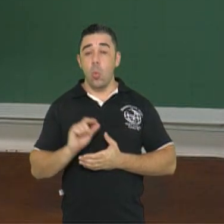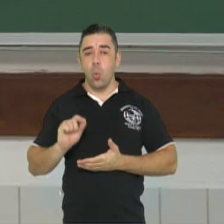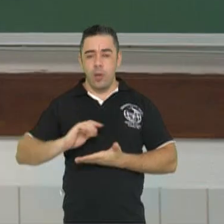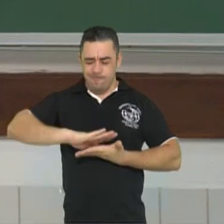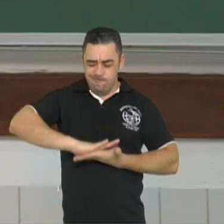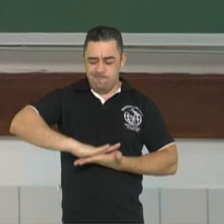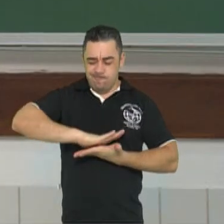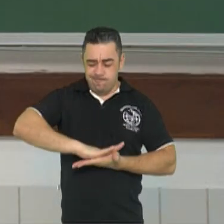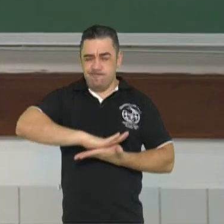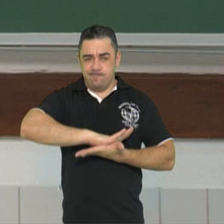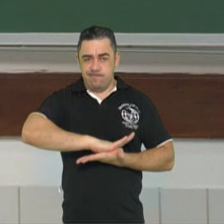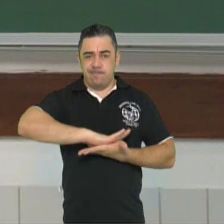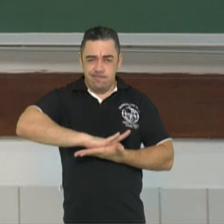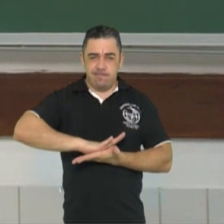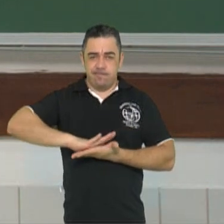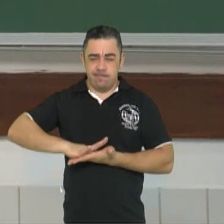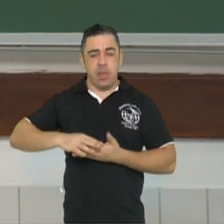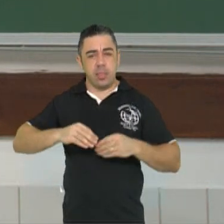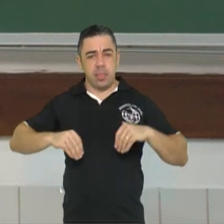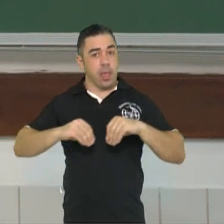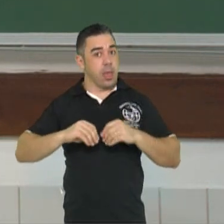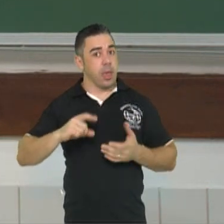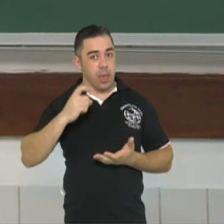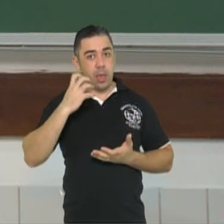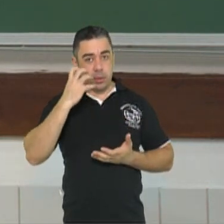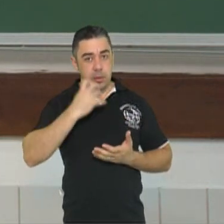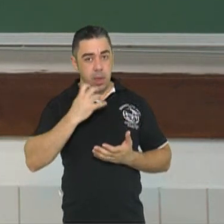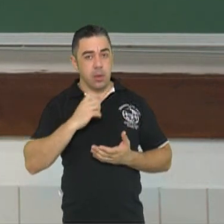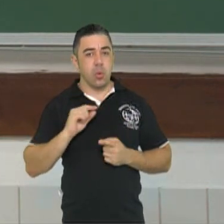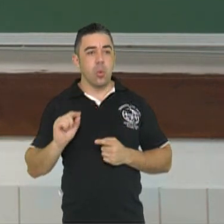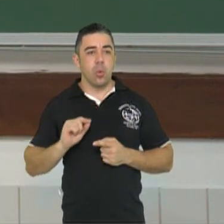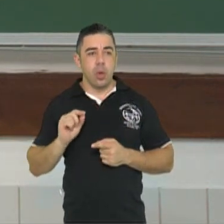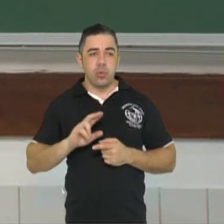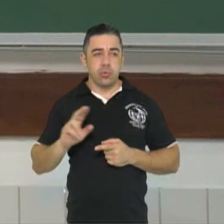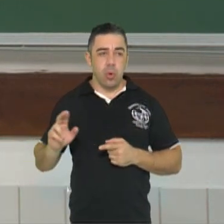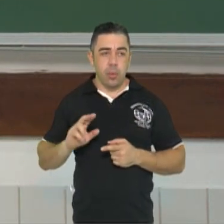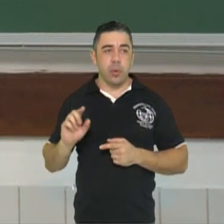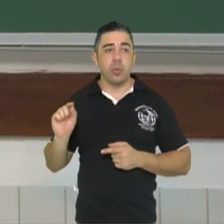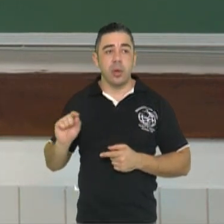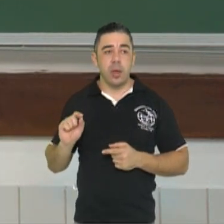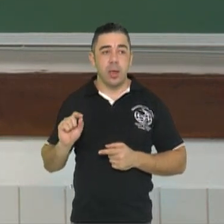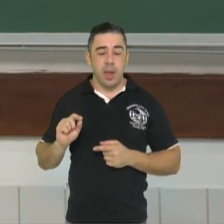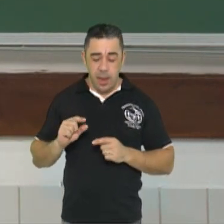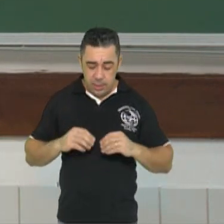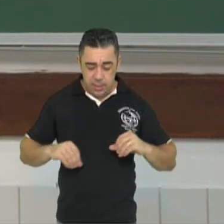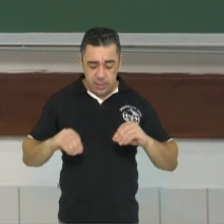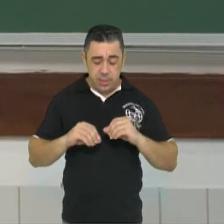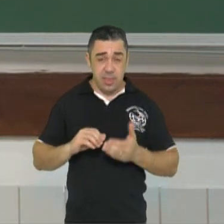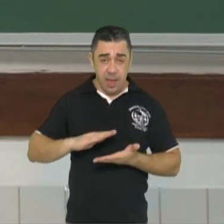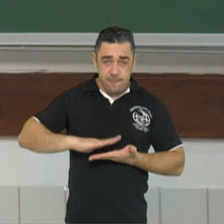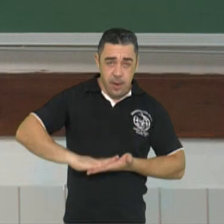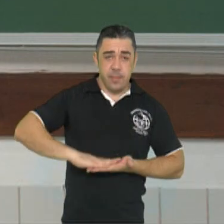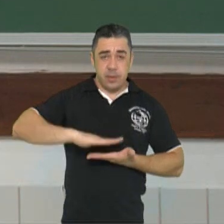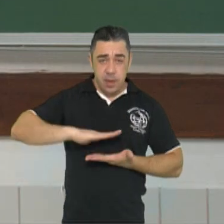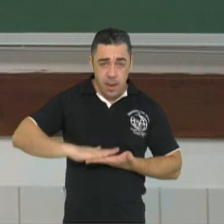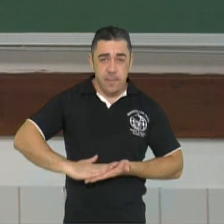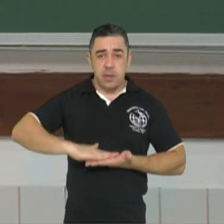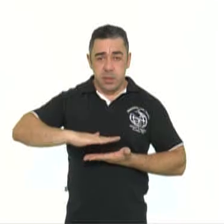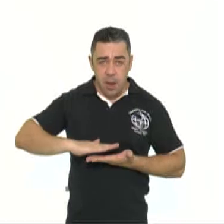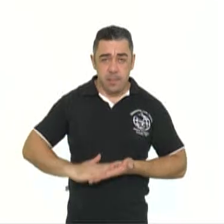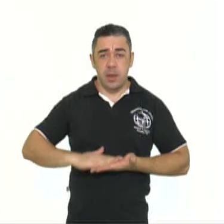Compactação do solo. Outro problema seríssimo, gente. Compactação do solo, o nome já está dizendo, o solo vai ficando mais compacto. Quando isso